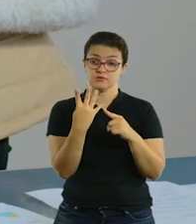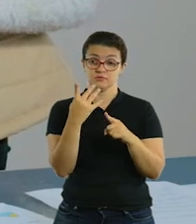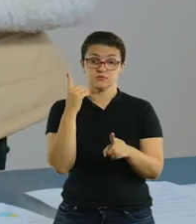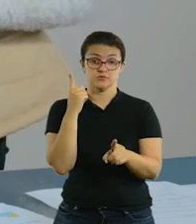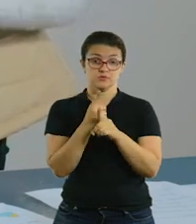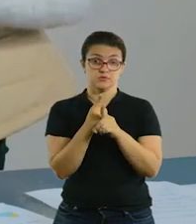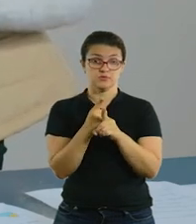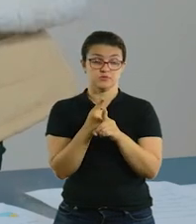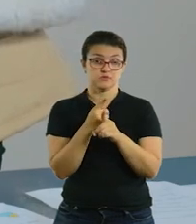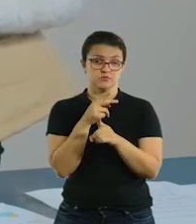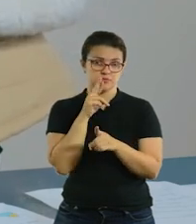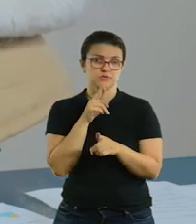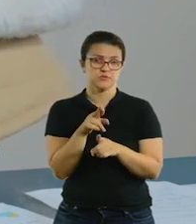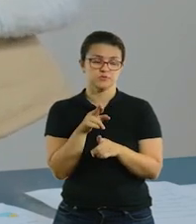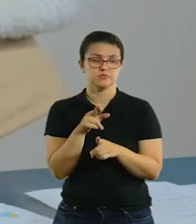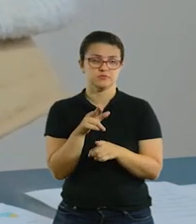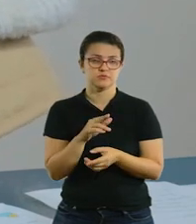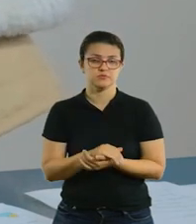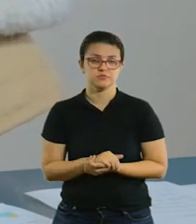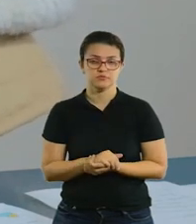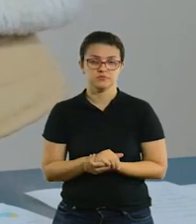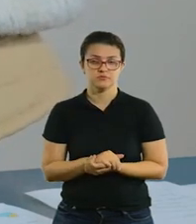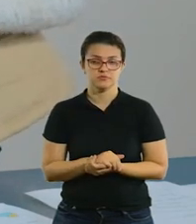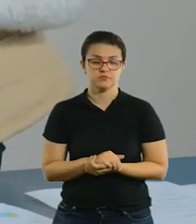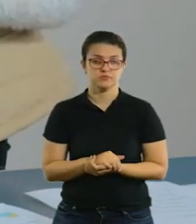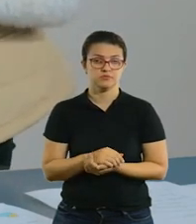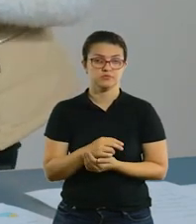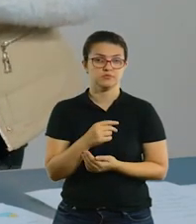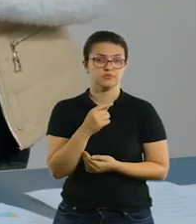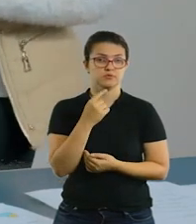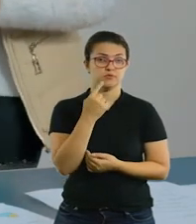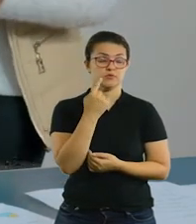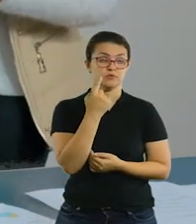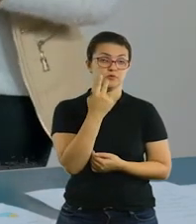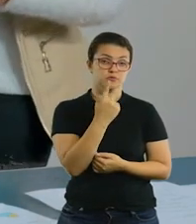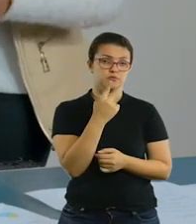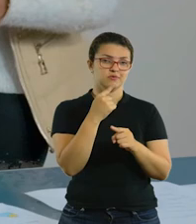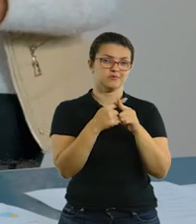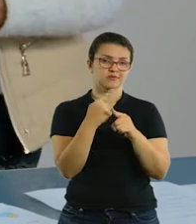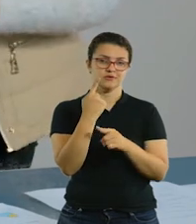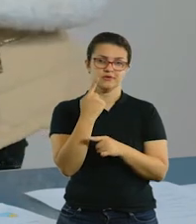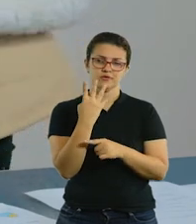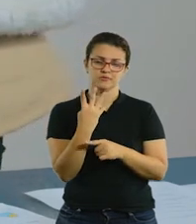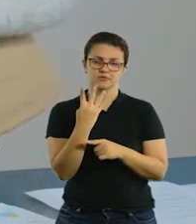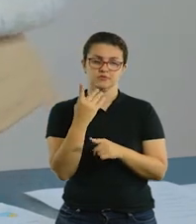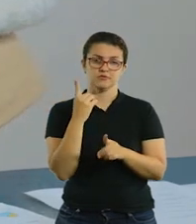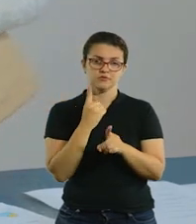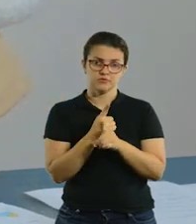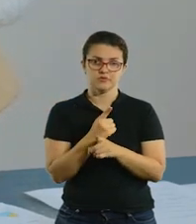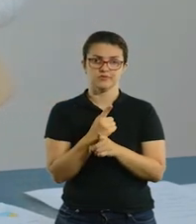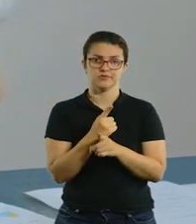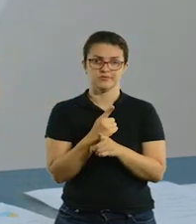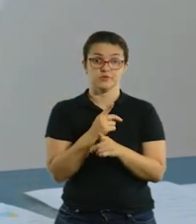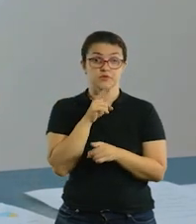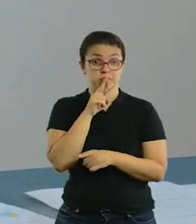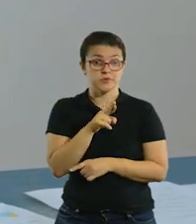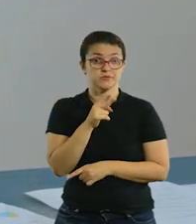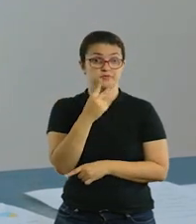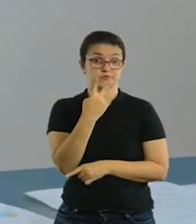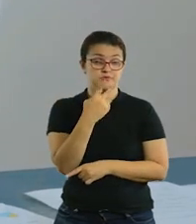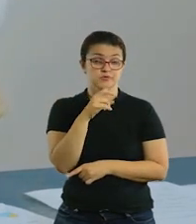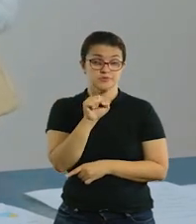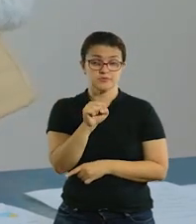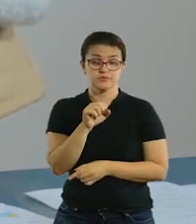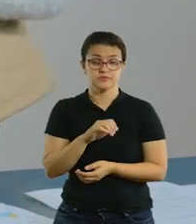já vai encontrar uma parte da resposta do problema. Então, ó, duas vezes 14, quanto dá, né? Qual é a resposta? 28, né? 14 mais